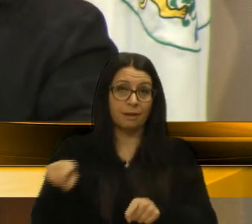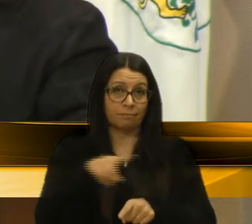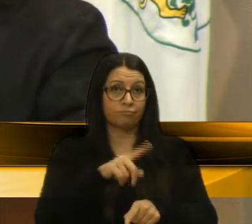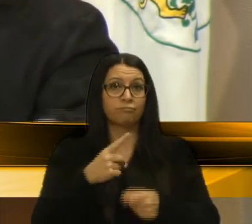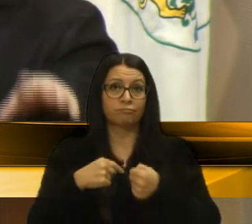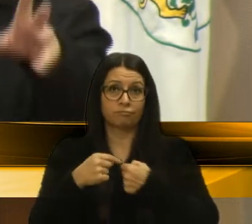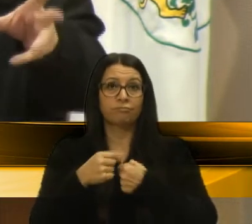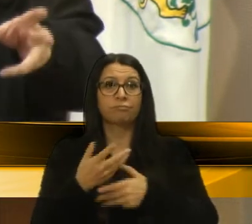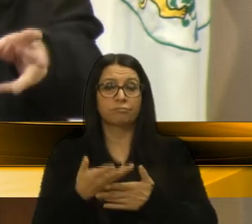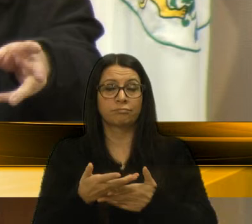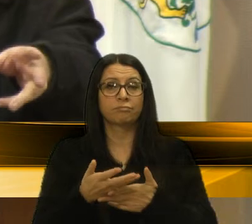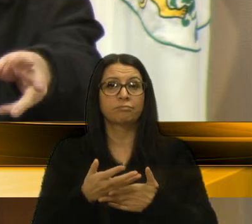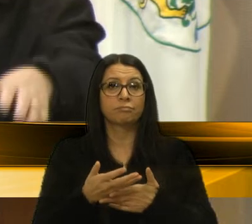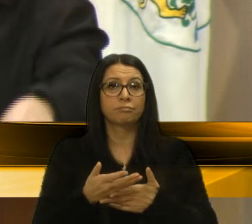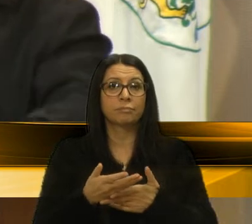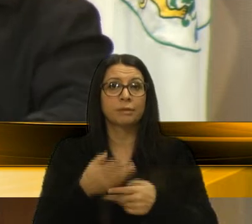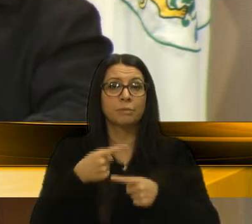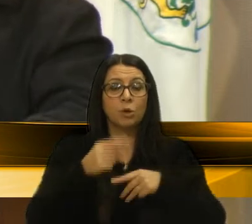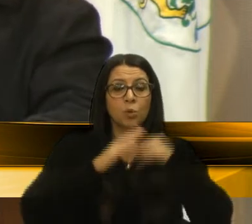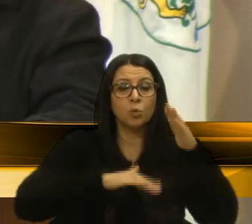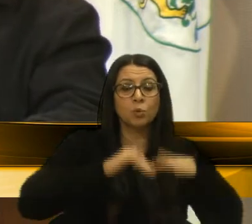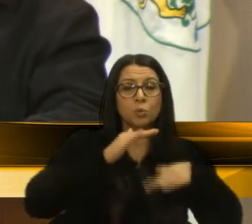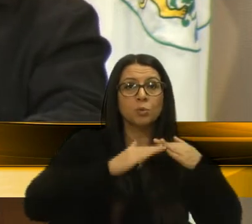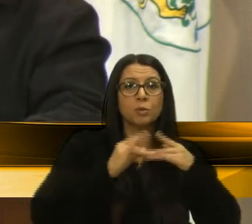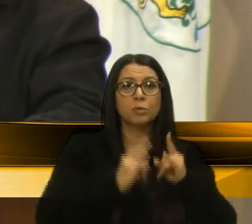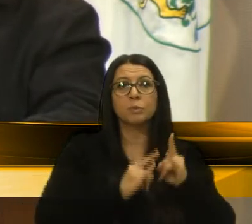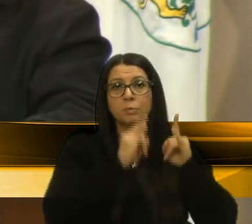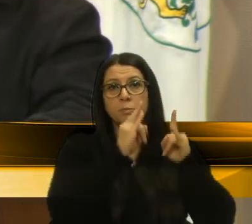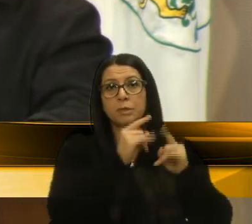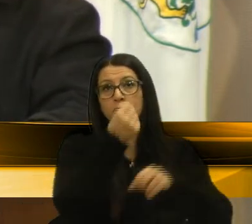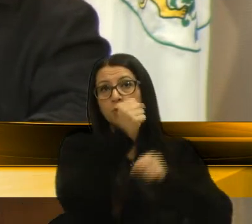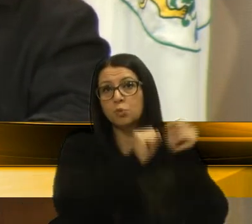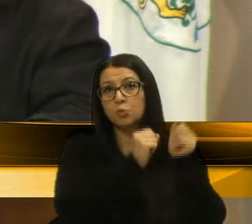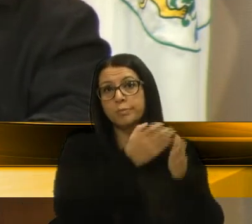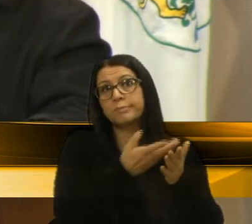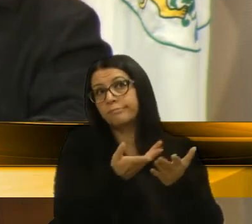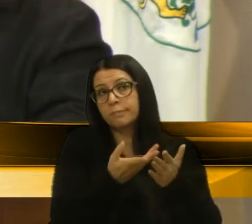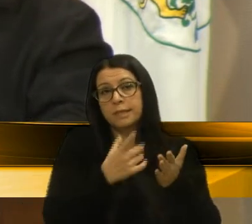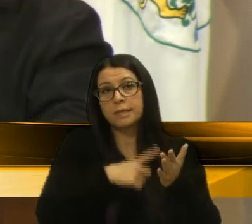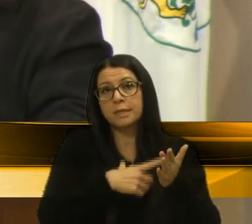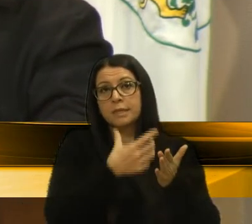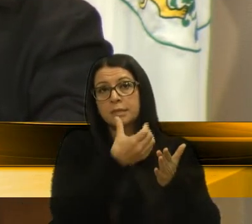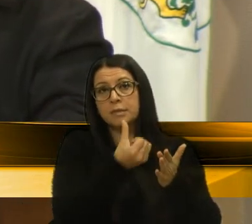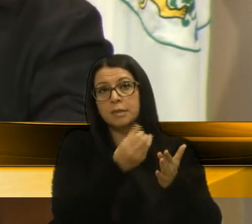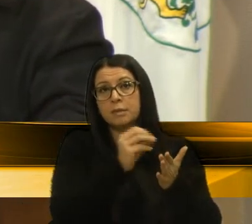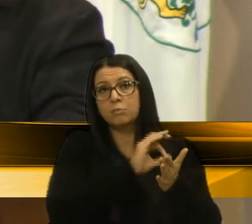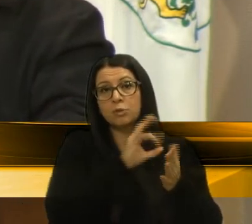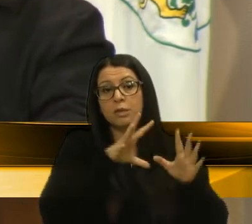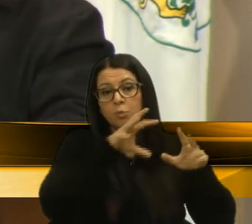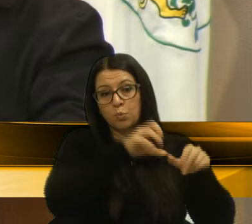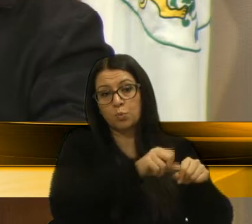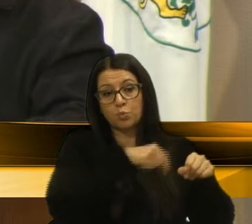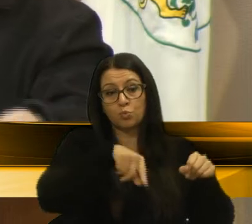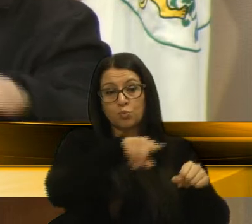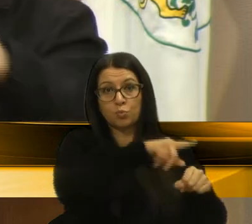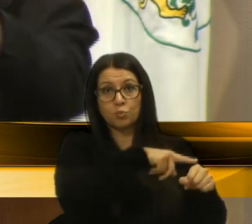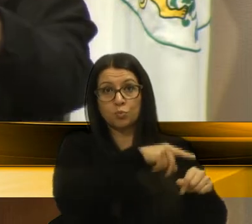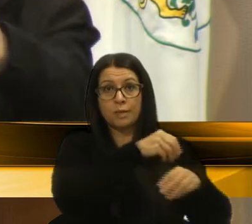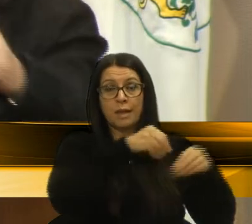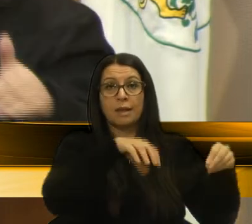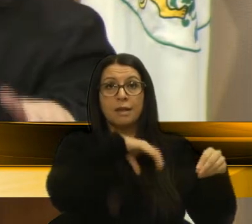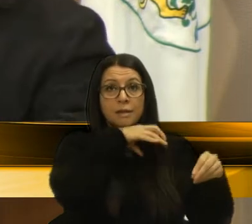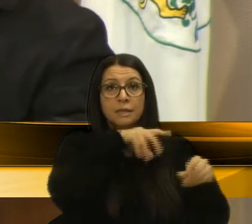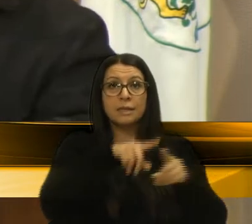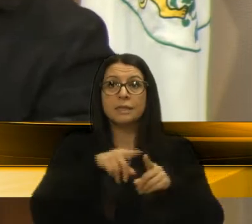Na medida em que para construir um prédio industrial, tu tem 60% de ocupação, e se tu constrói um